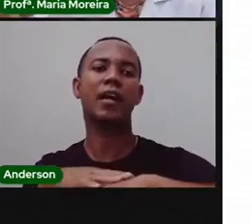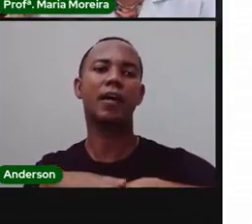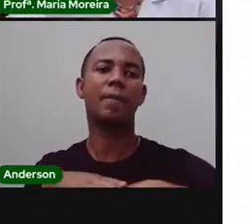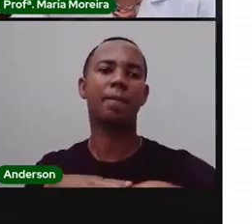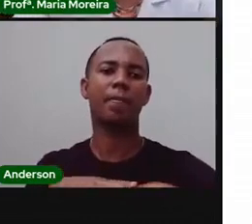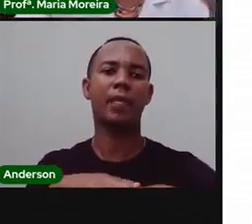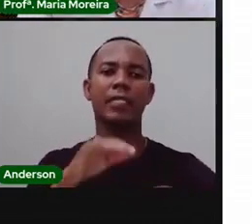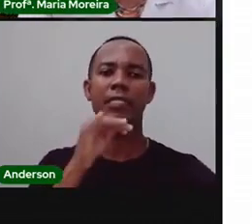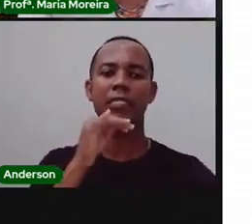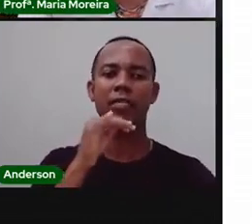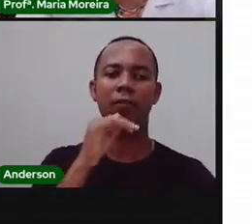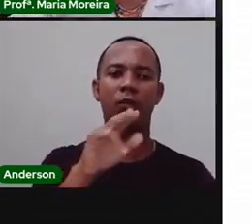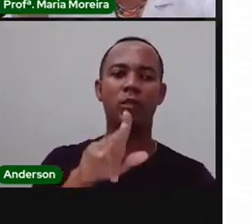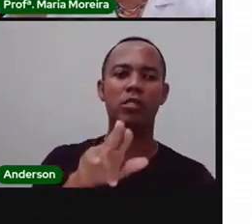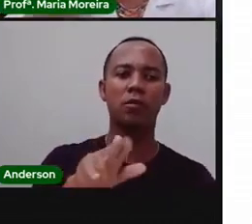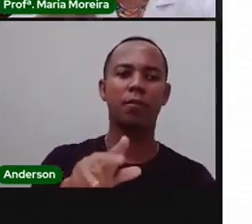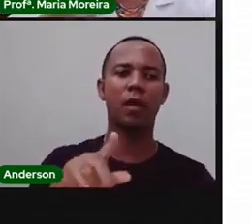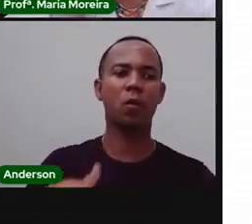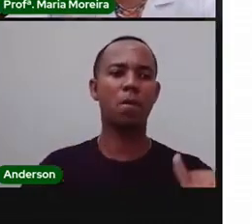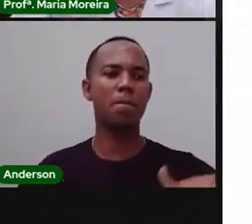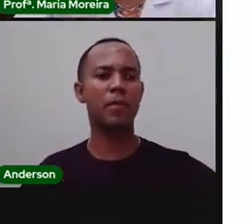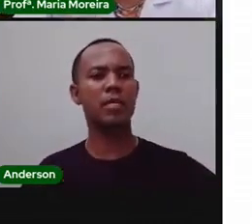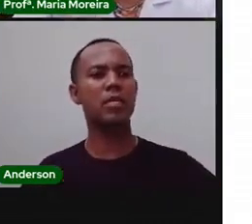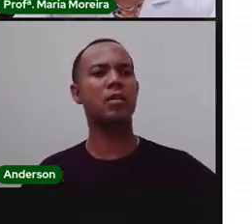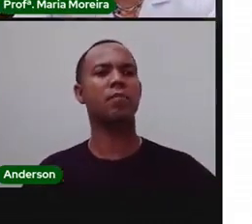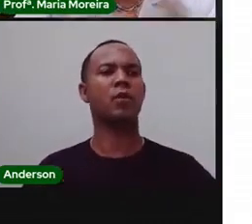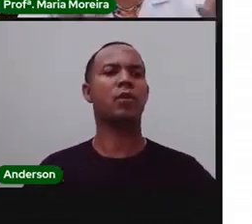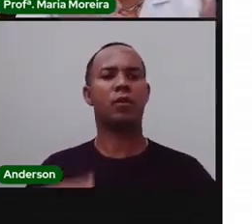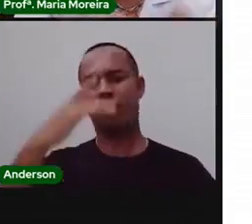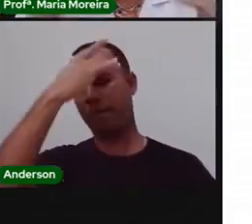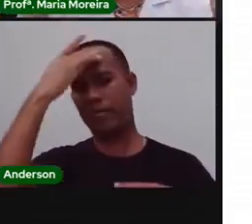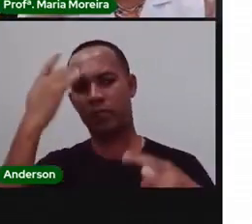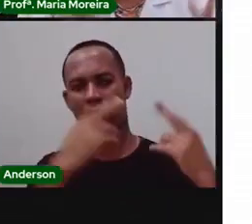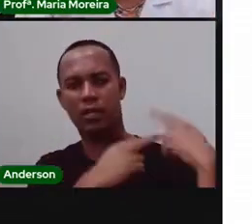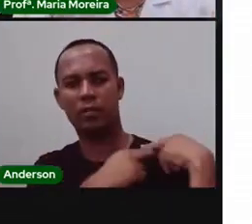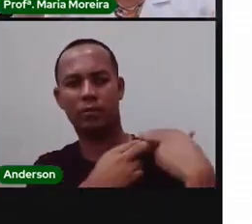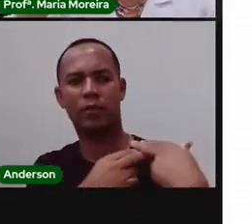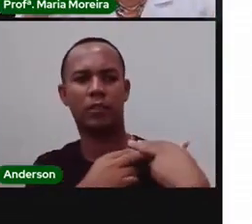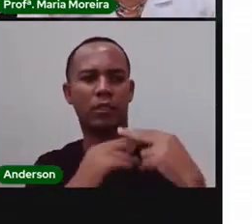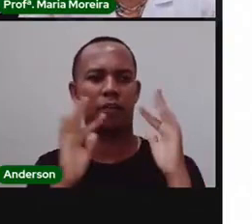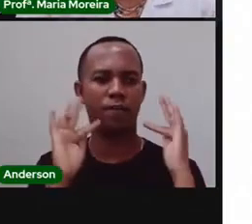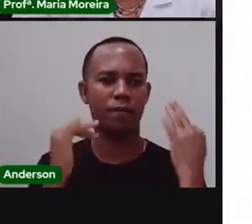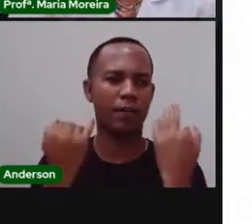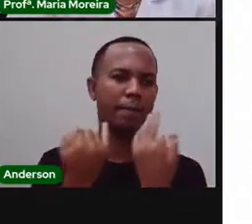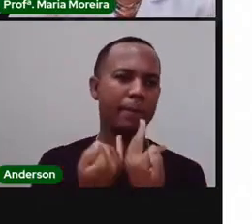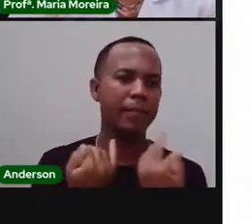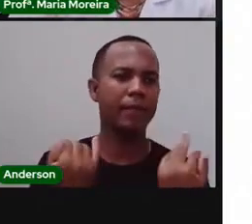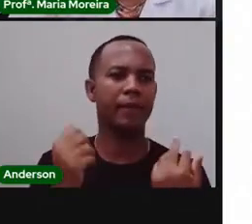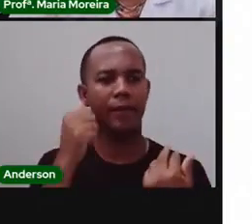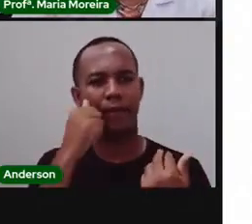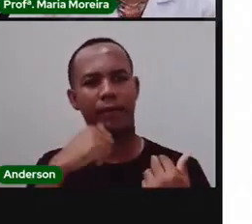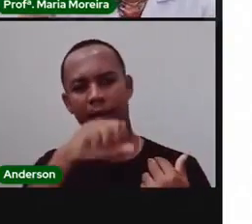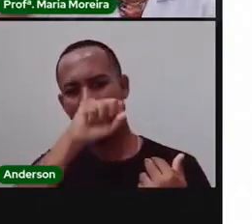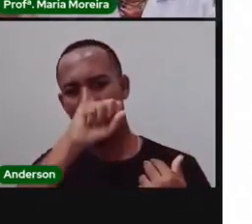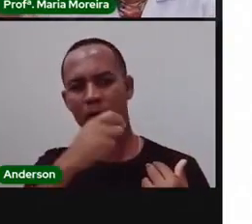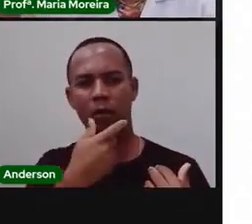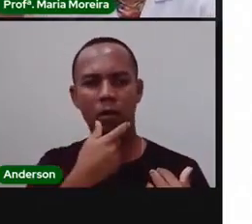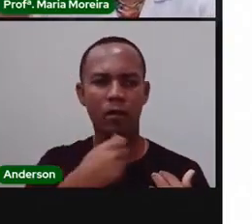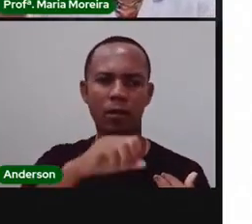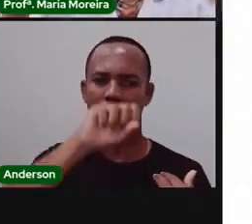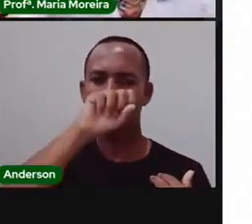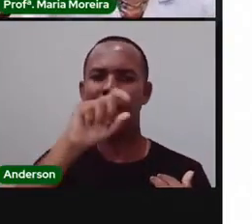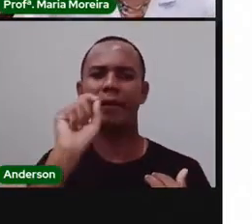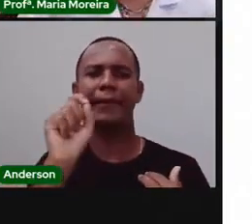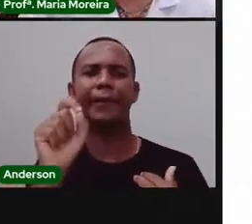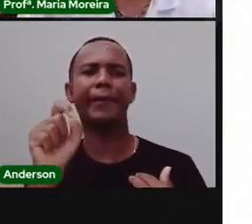irmão, primo, vizinho, responsável, os pais, os avós. É isso que a Pro quer aqui embaixo agora. Vamos lá,